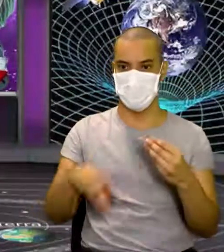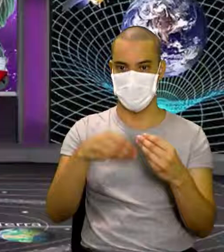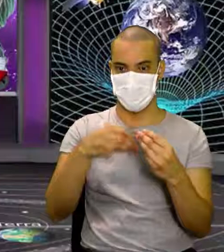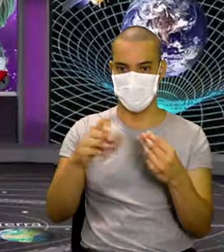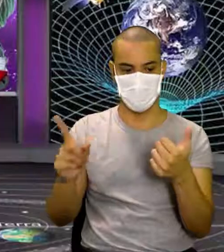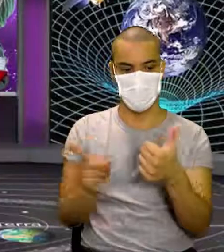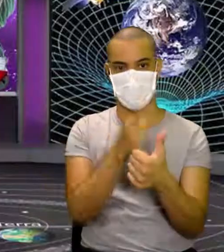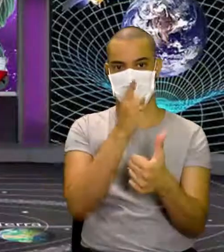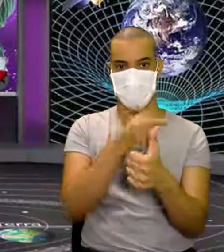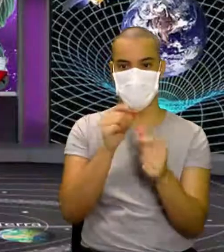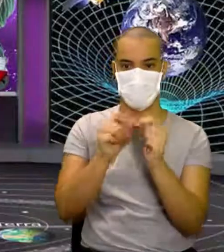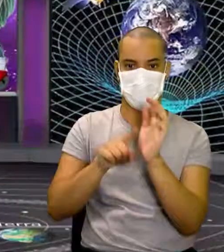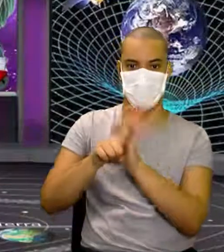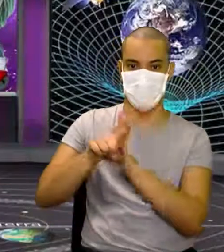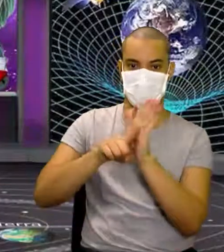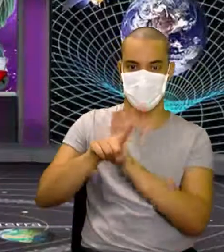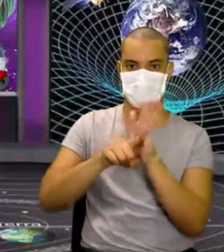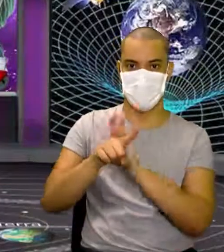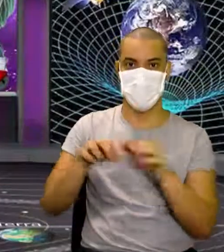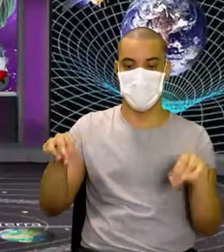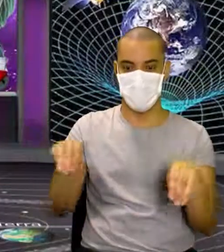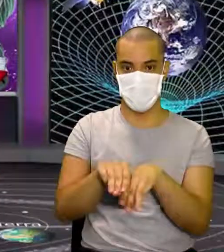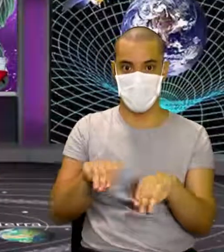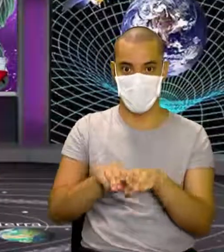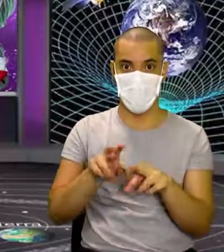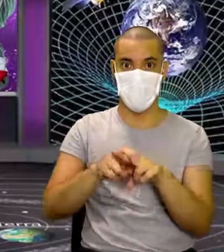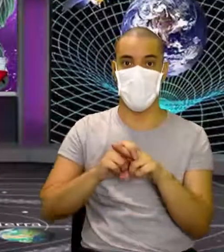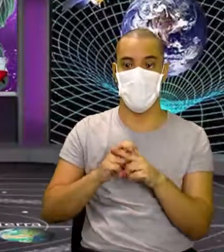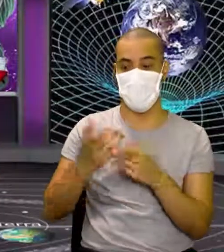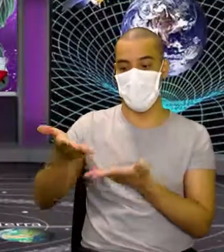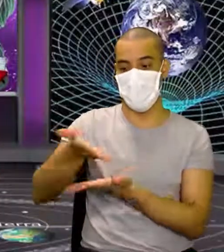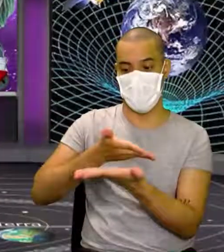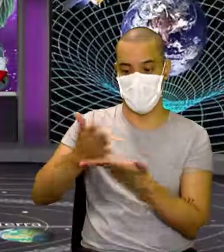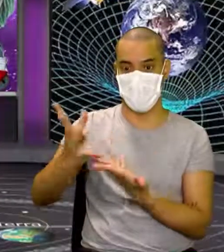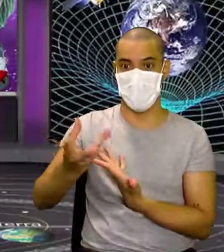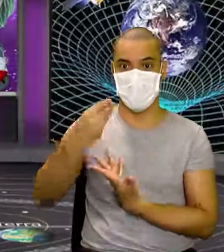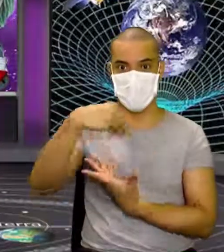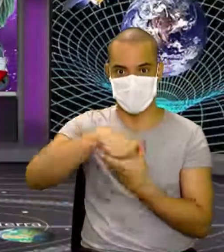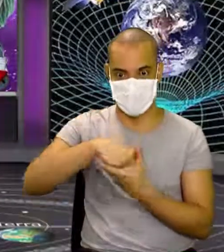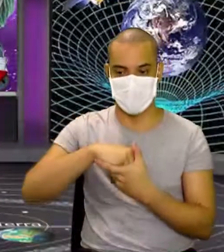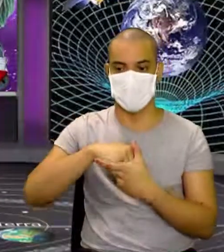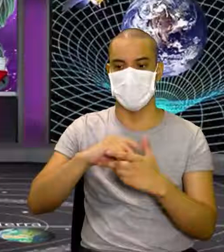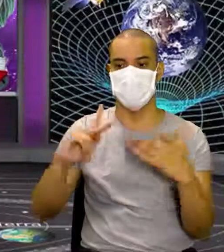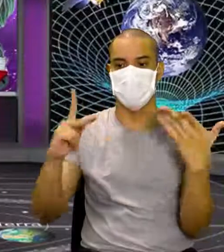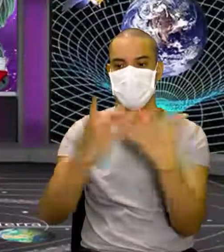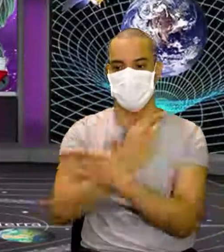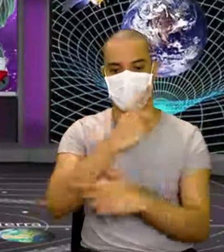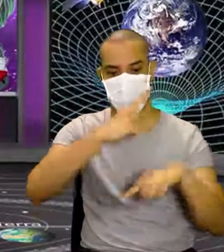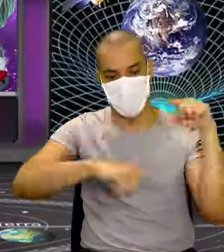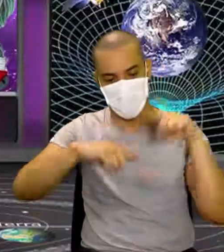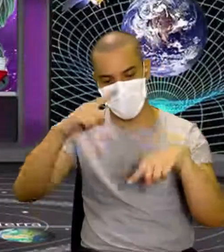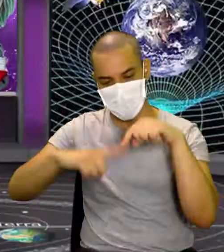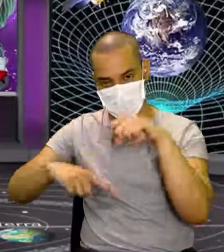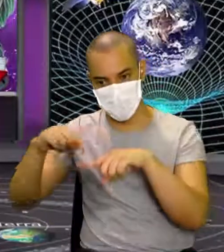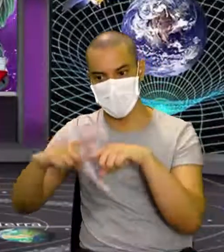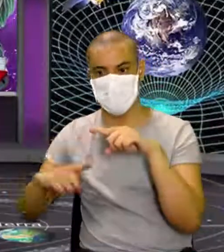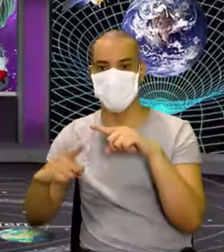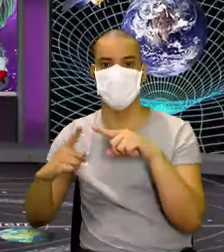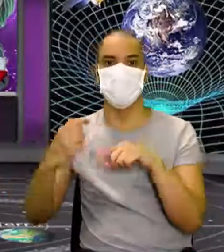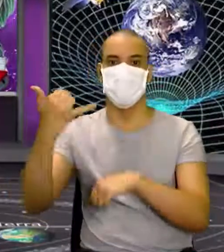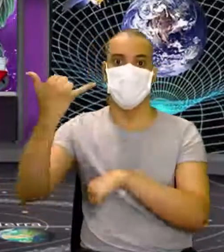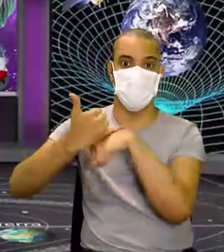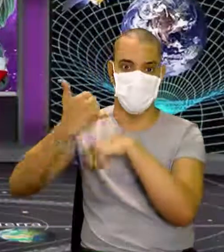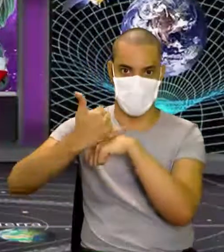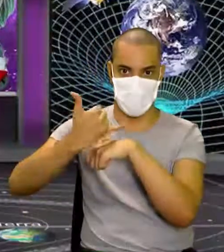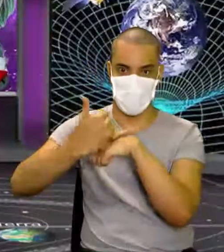quando estavam investigando o magnetismo a isso, essa questão do envolvimento, que é aquela essência que envolvia ali os materiais, como o ferro,